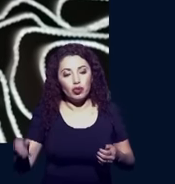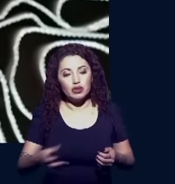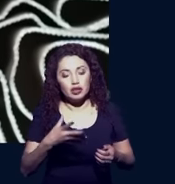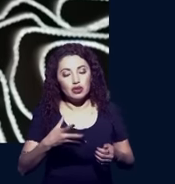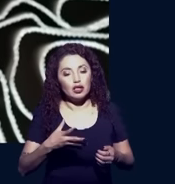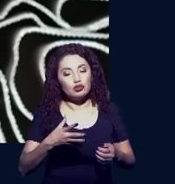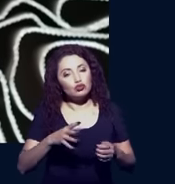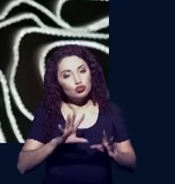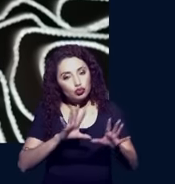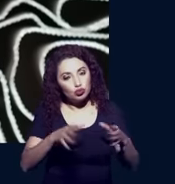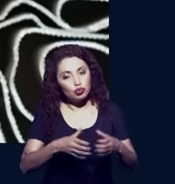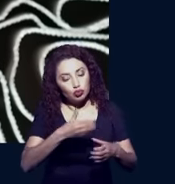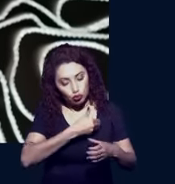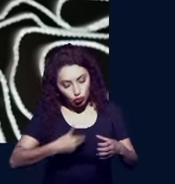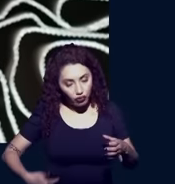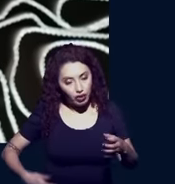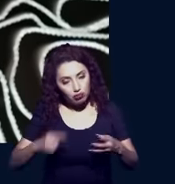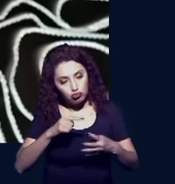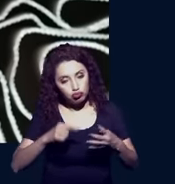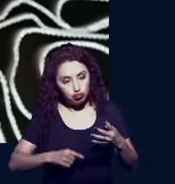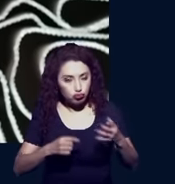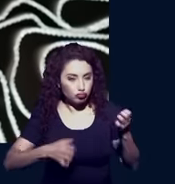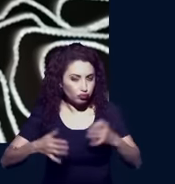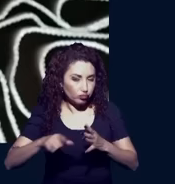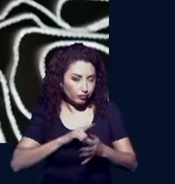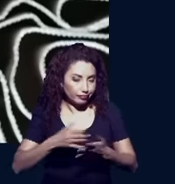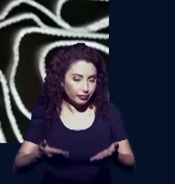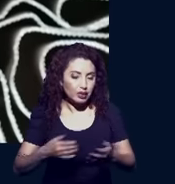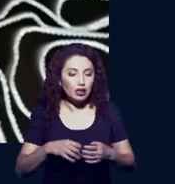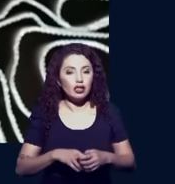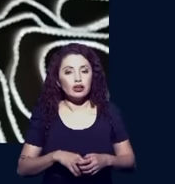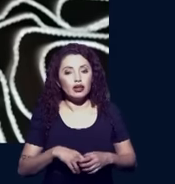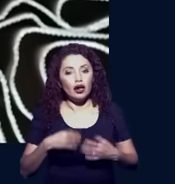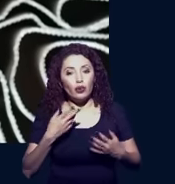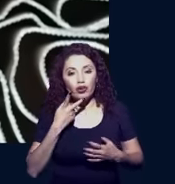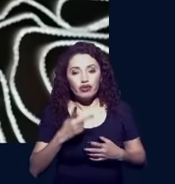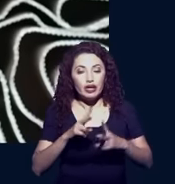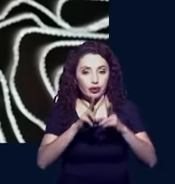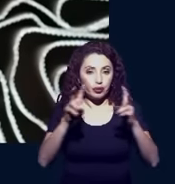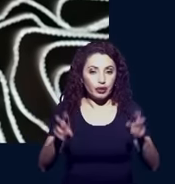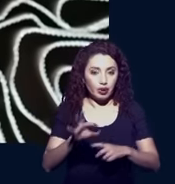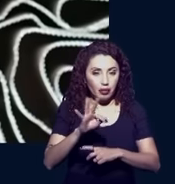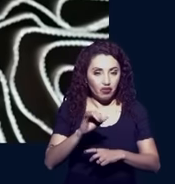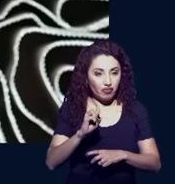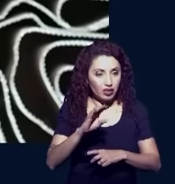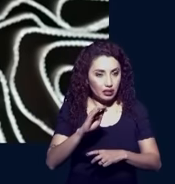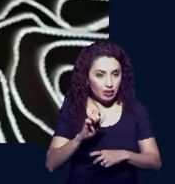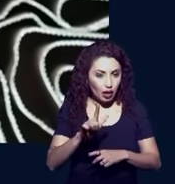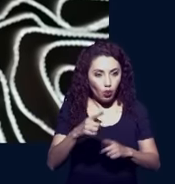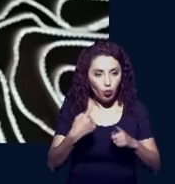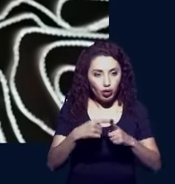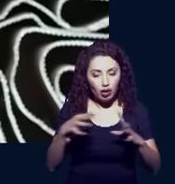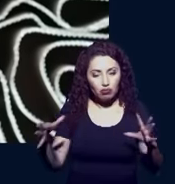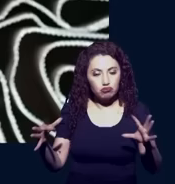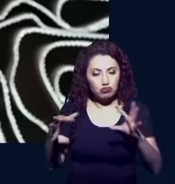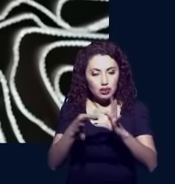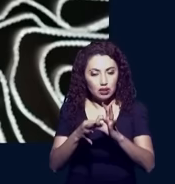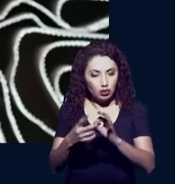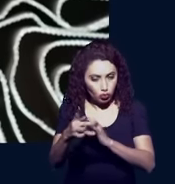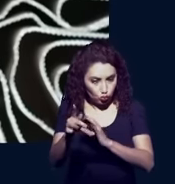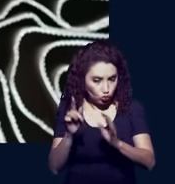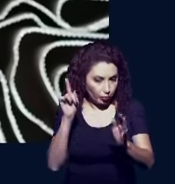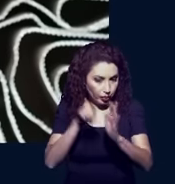governadores agora eu citei a questão fiscal porque ela tem um link com a sua com a sua pergunta né quando a gente olha lá